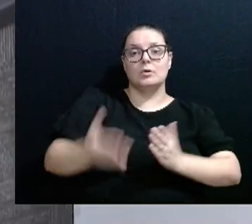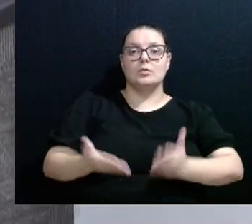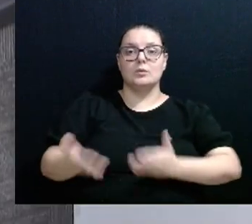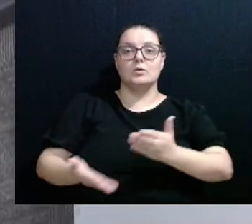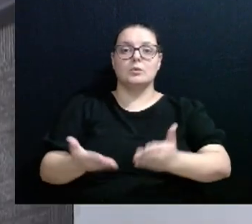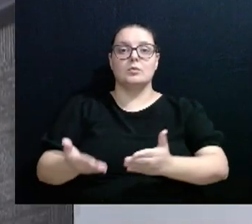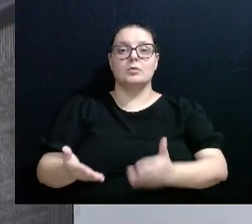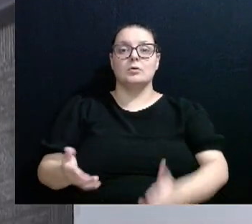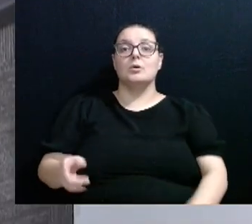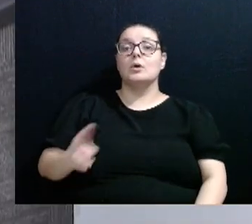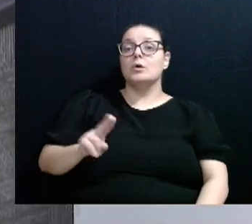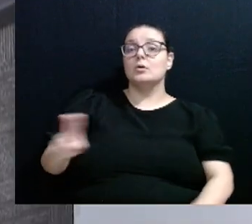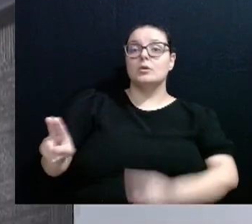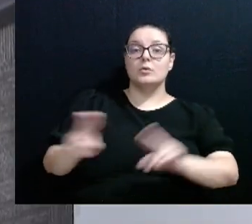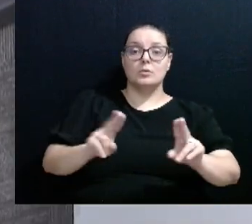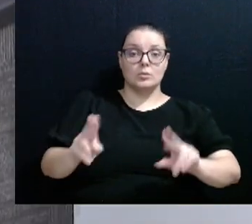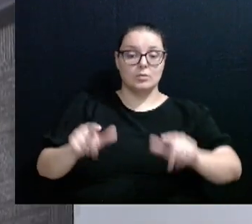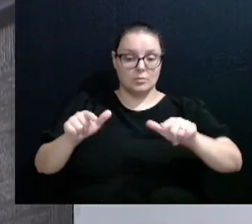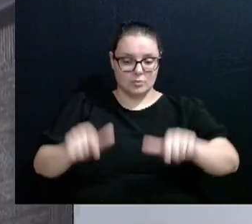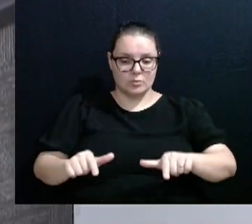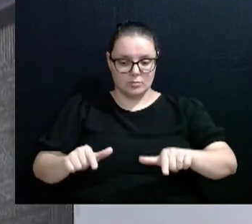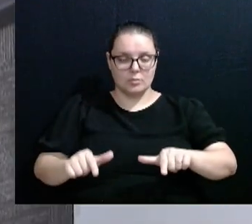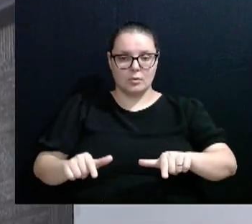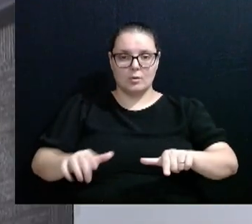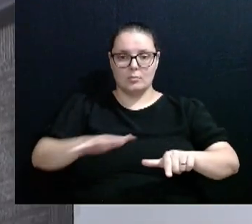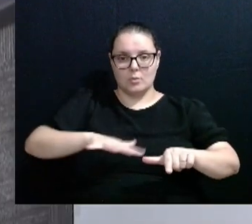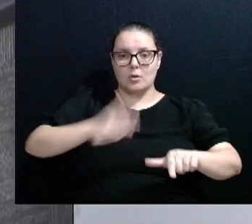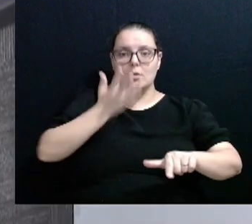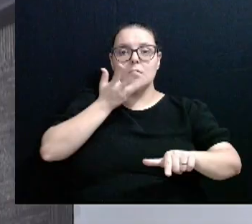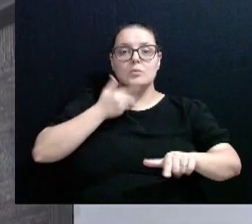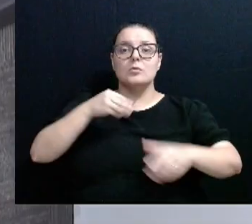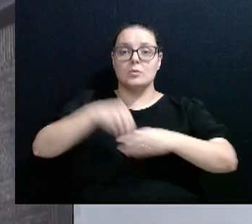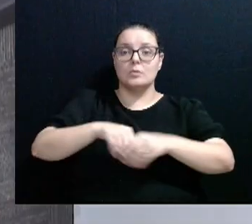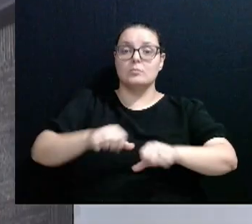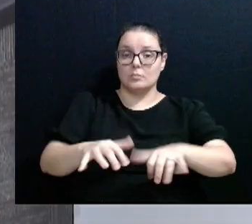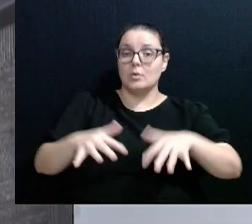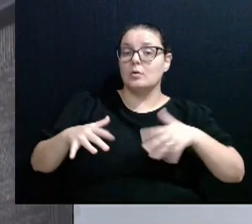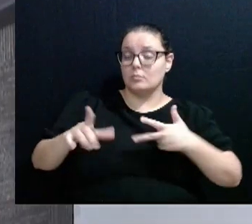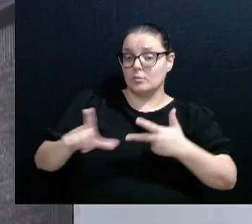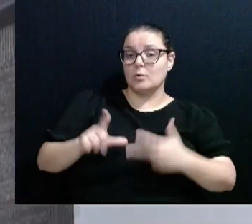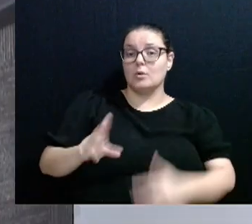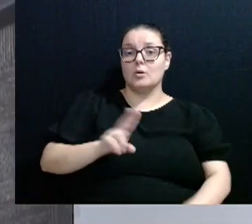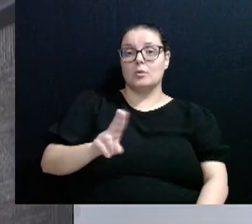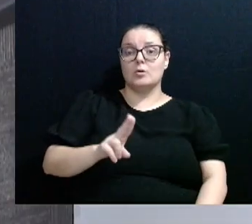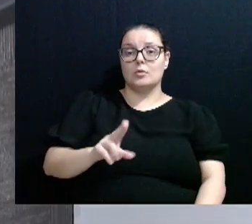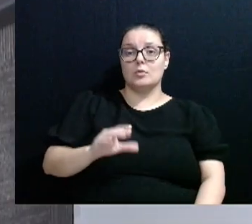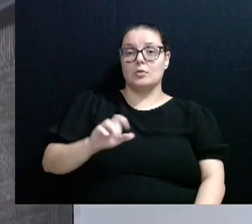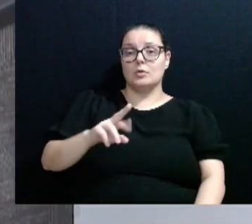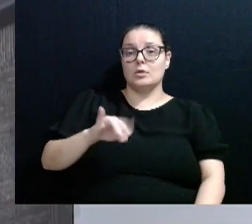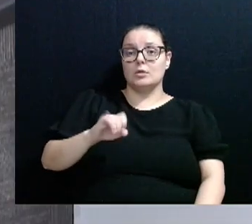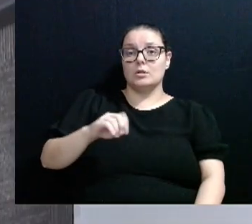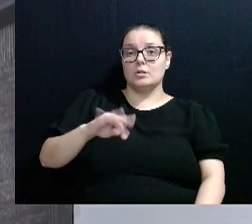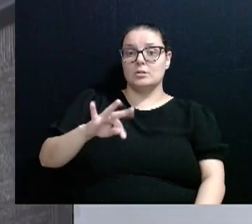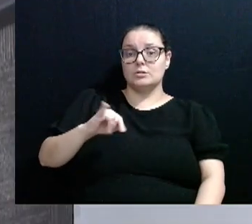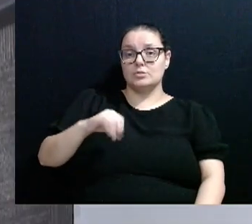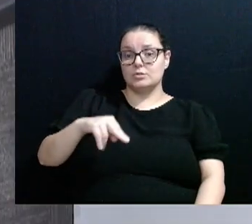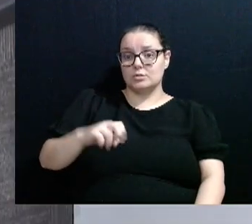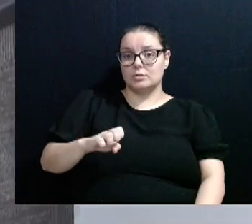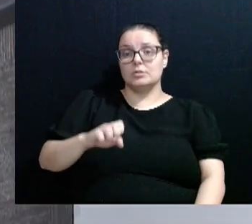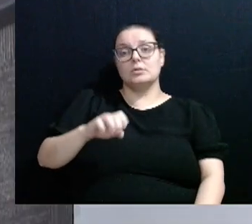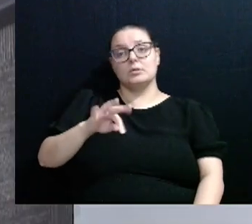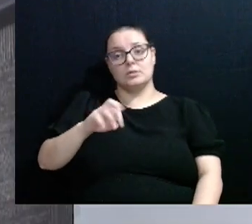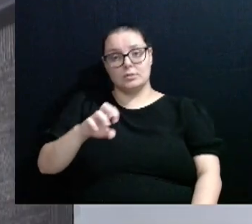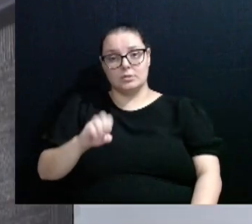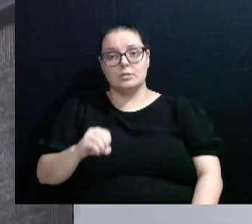do Espaço Criança, que fica aqui no plenário do Legislativo, com o nome de Cristiane Laurito e Tel, uma servidora